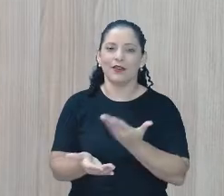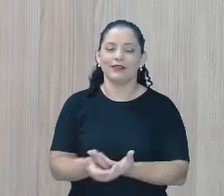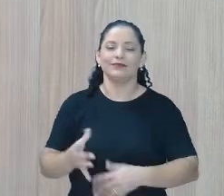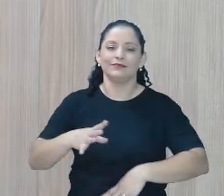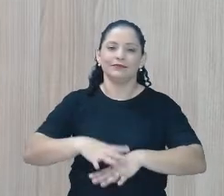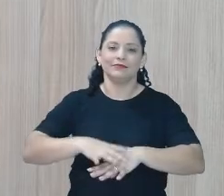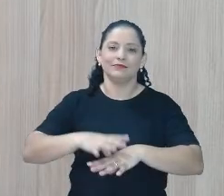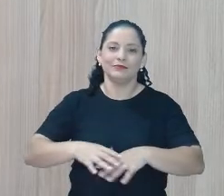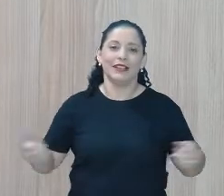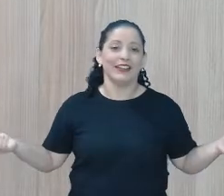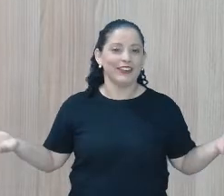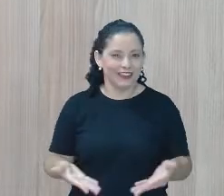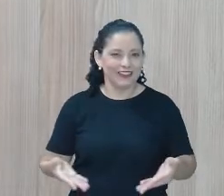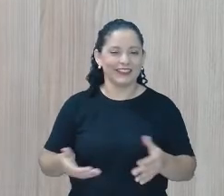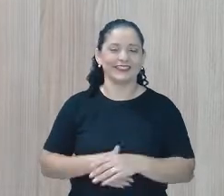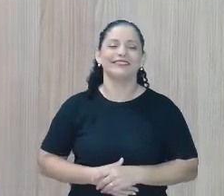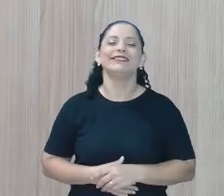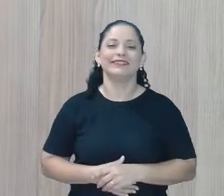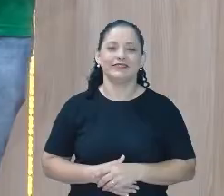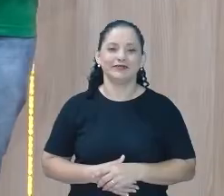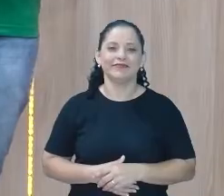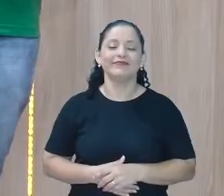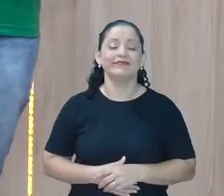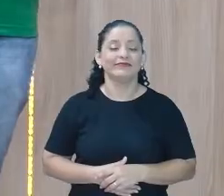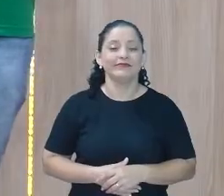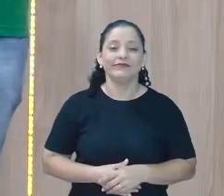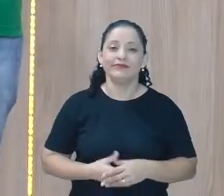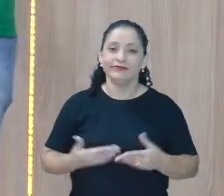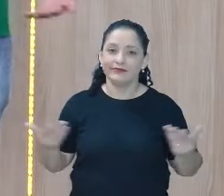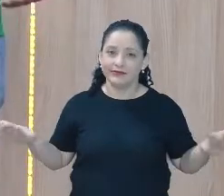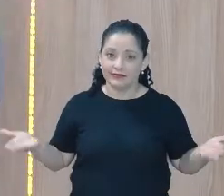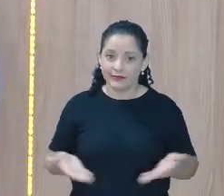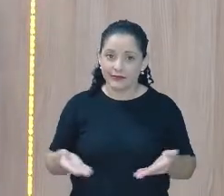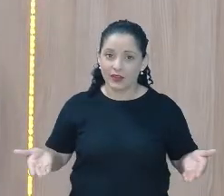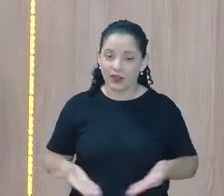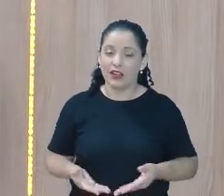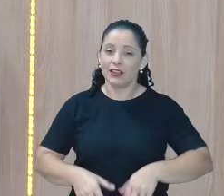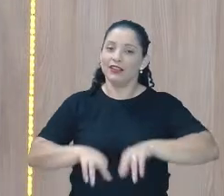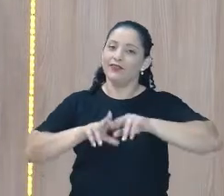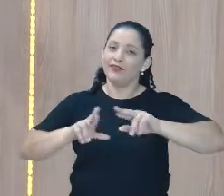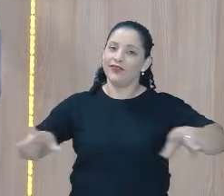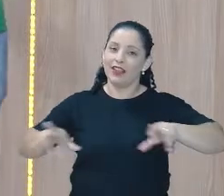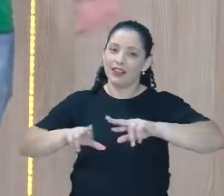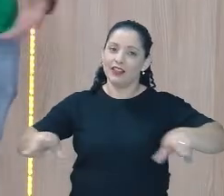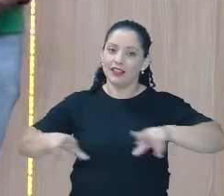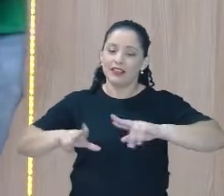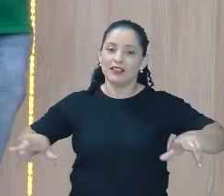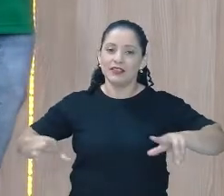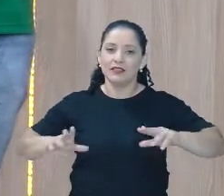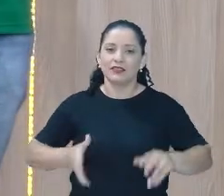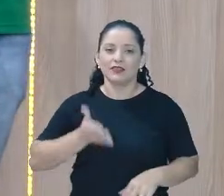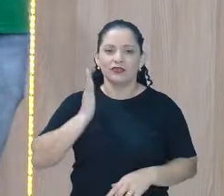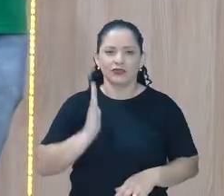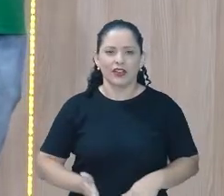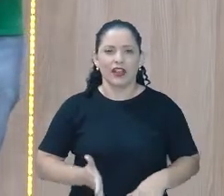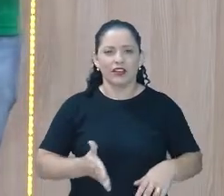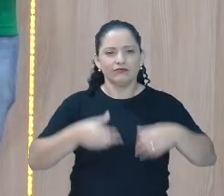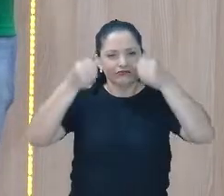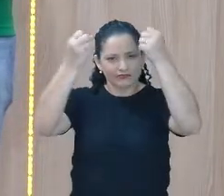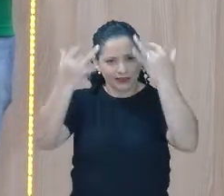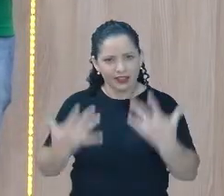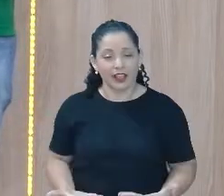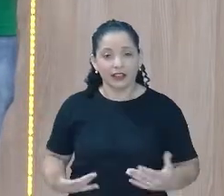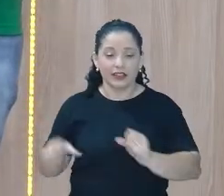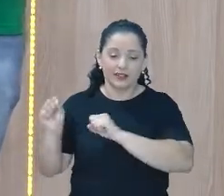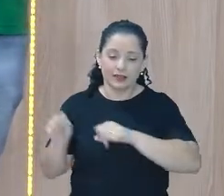de matemática hoje. Show de bola. E essa é a principal diferença, né, Cláudia? Como a gente tem falado aqui na